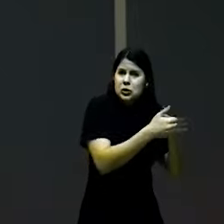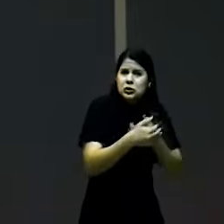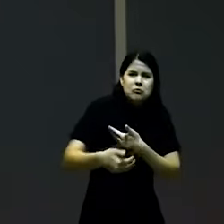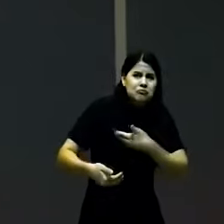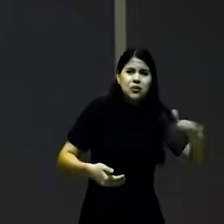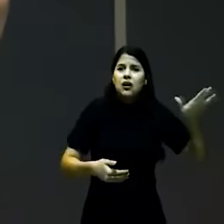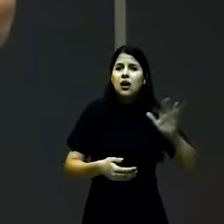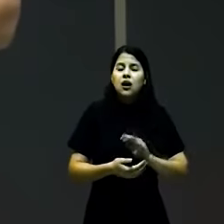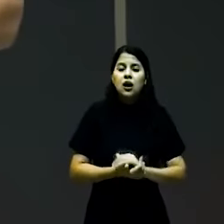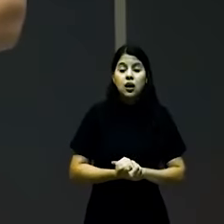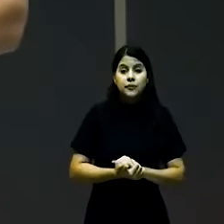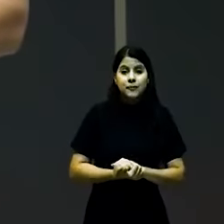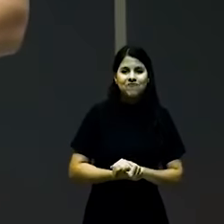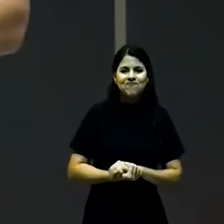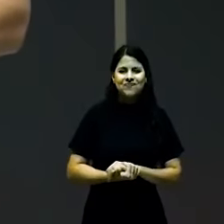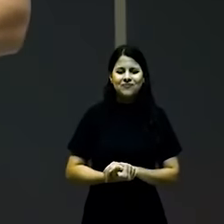O texto diz que Elias